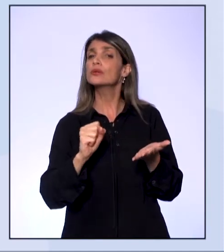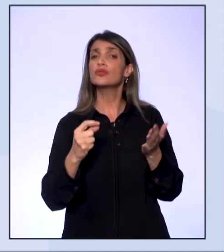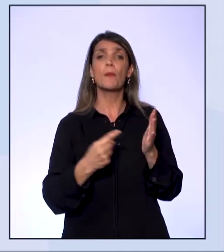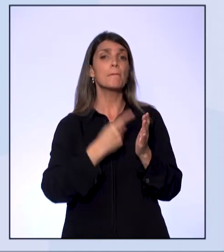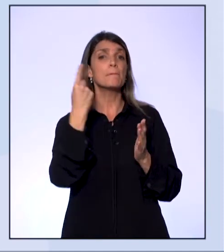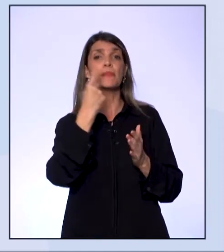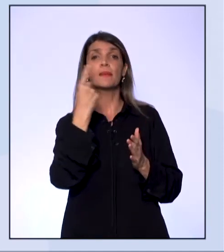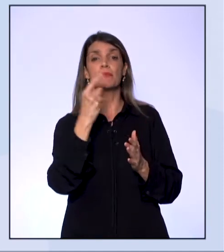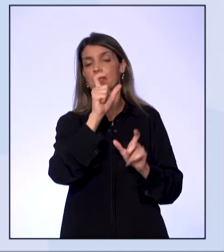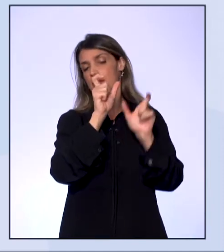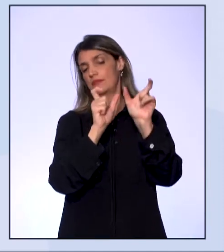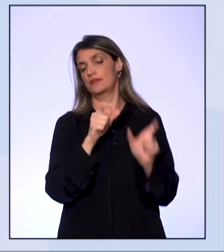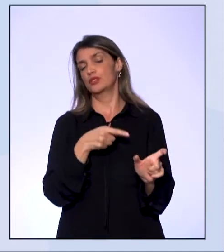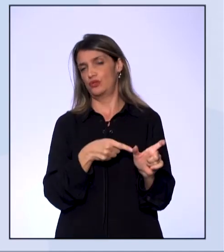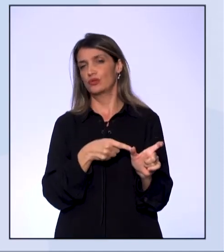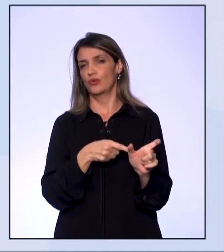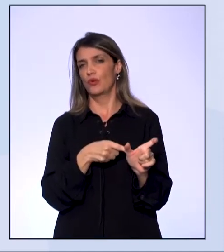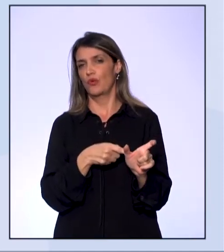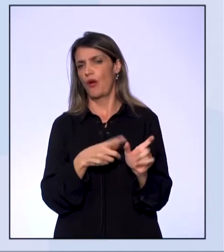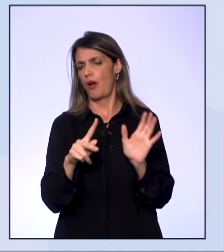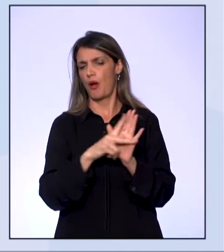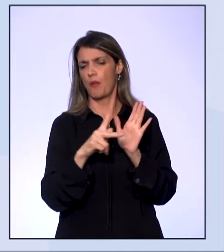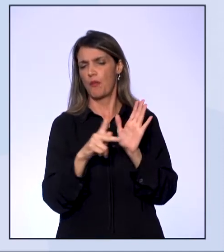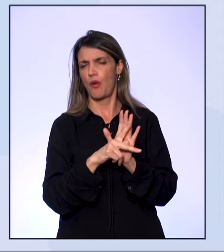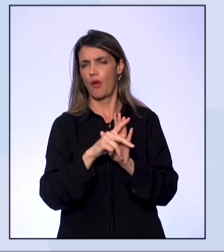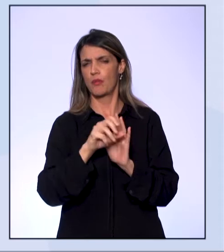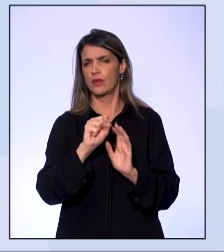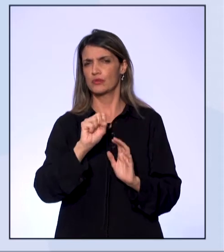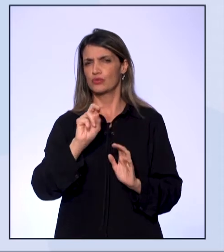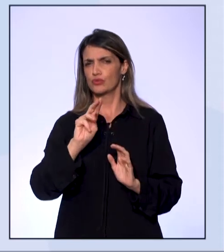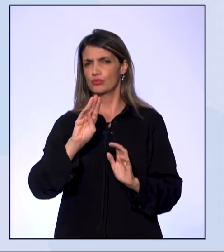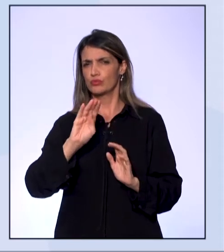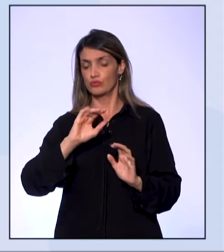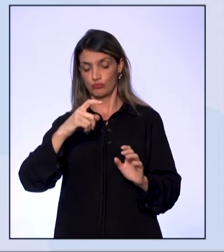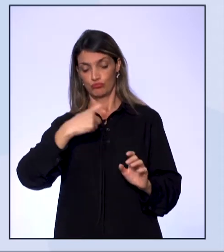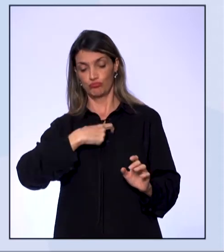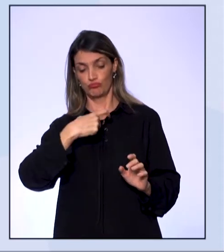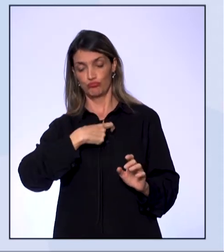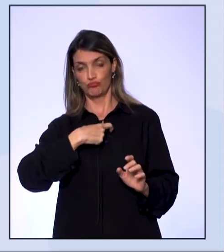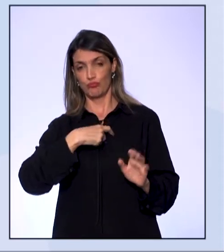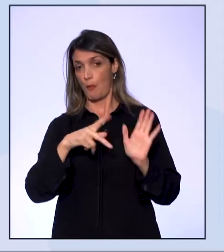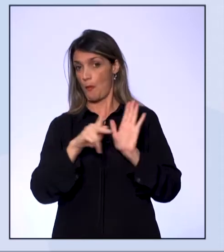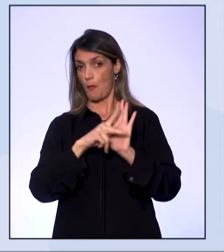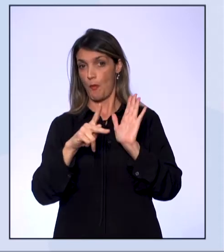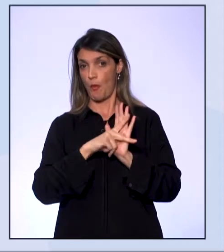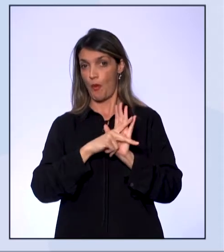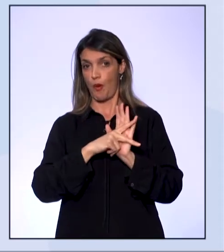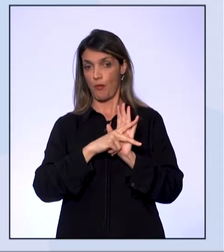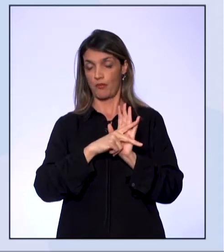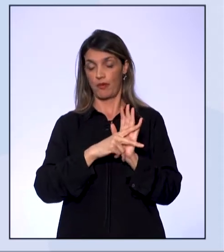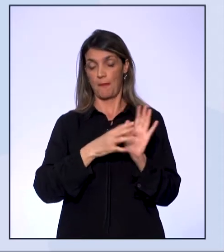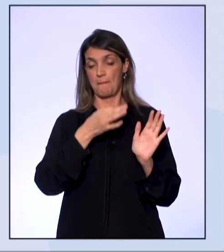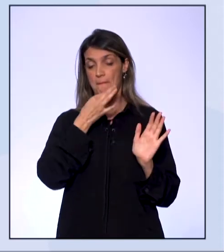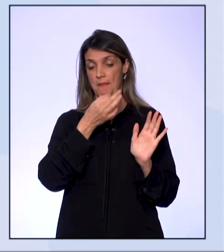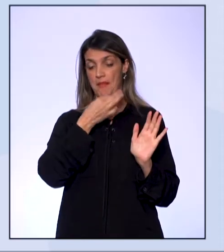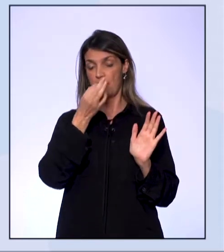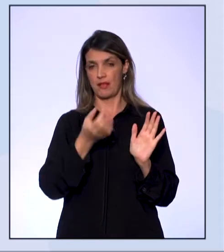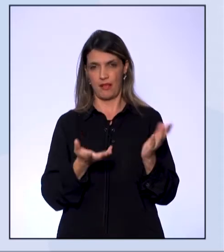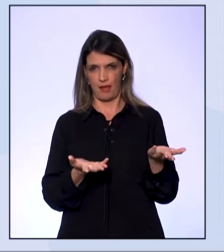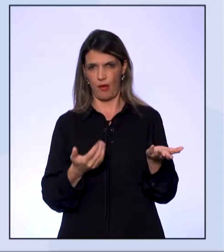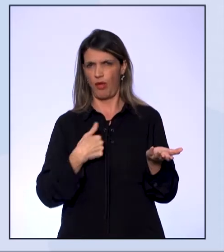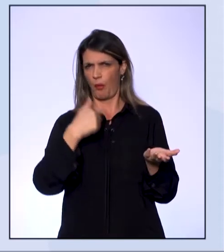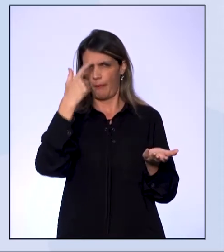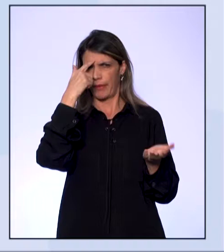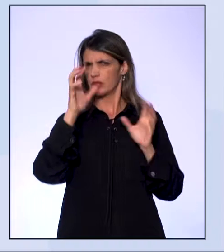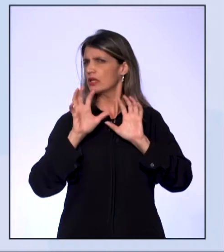ele admite marcas que são próprias da subjetividade, marcas próprias do eu. Então, eu imprimo minha opinião. Eu penso dessa